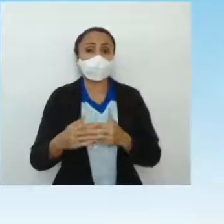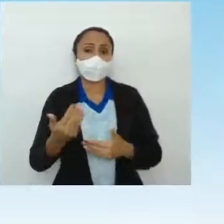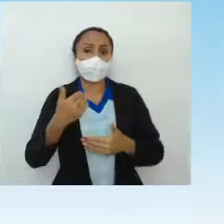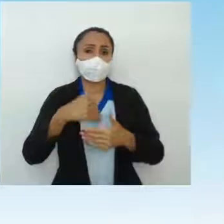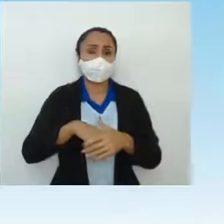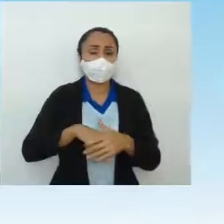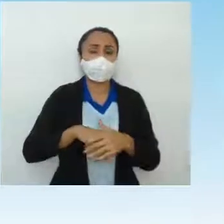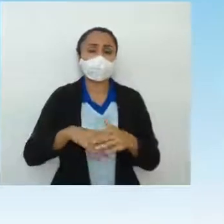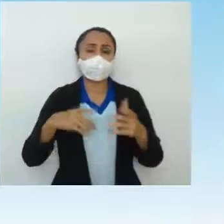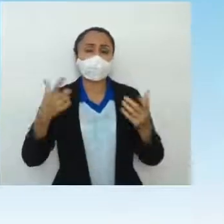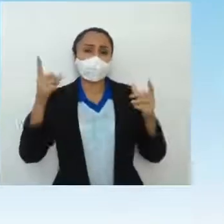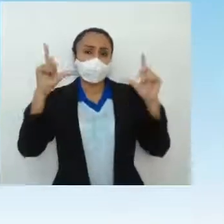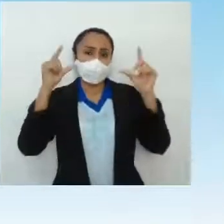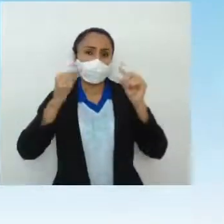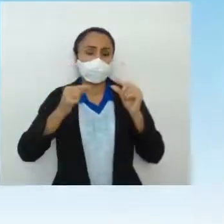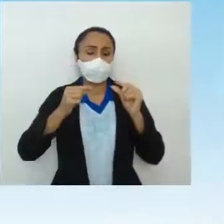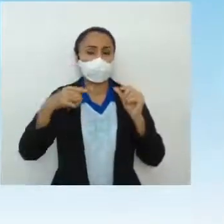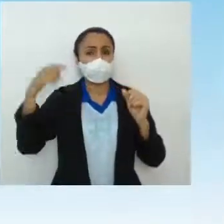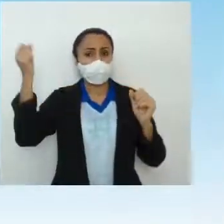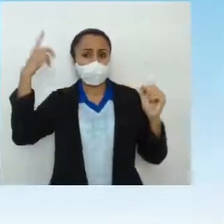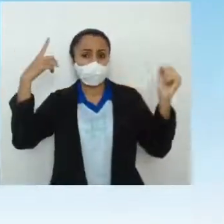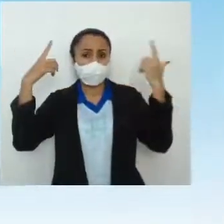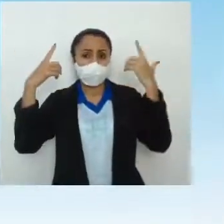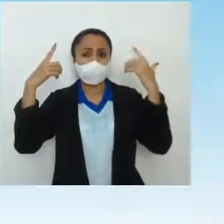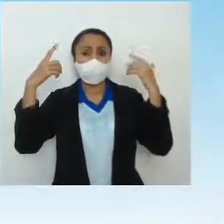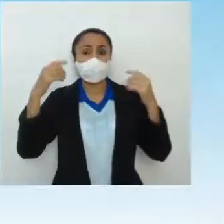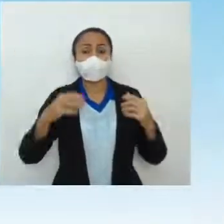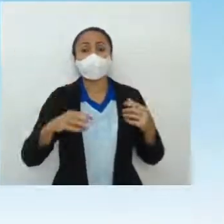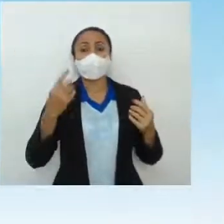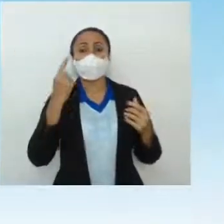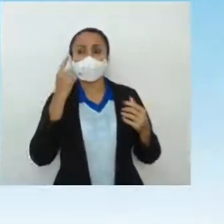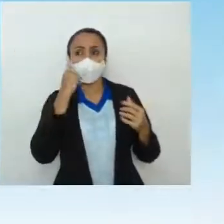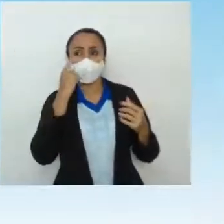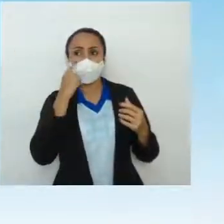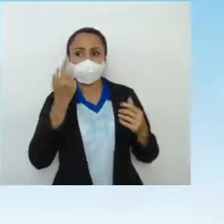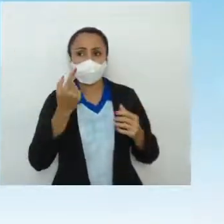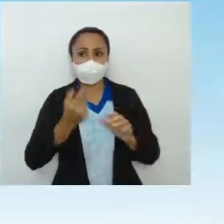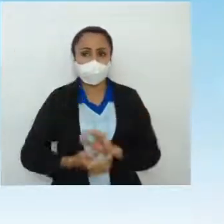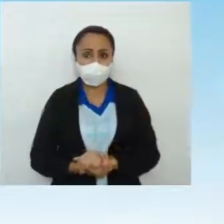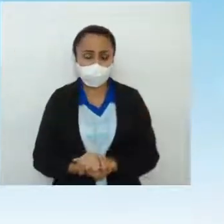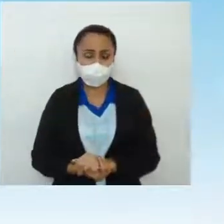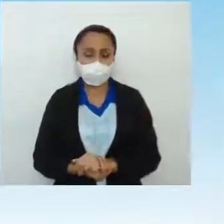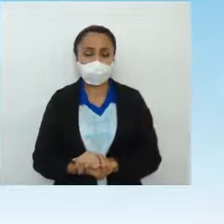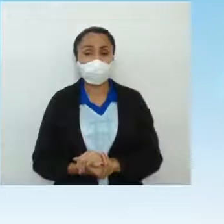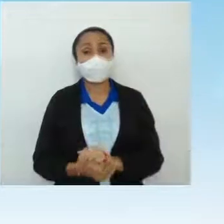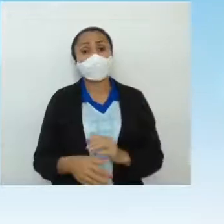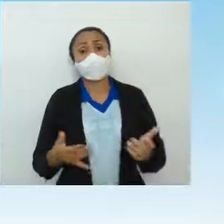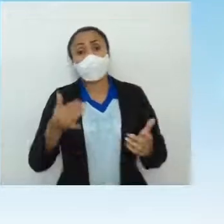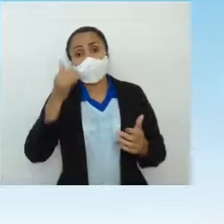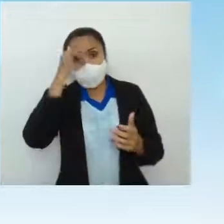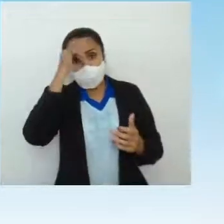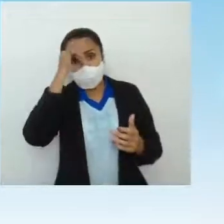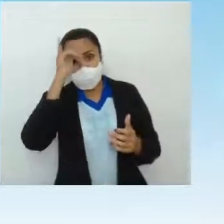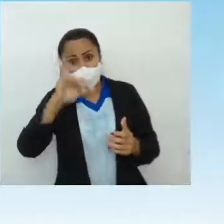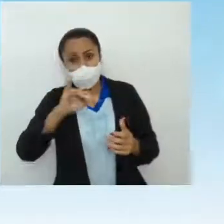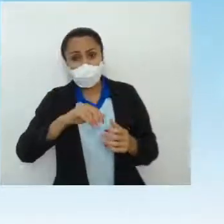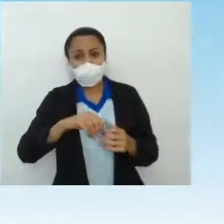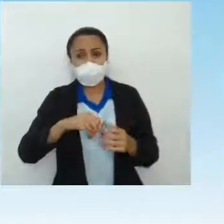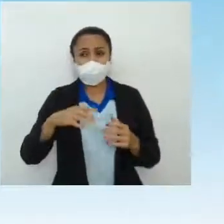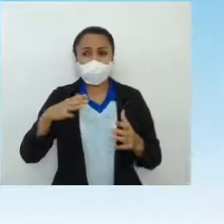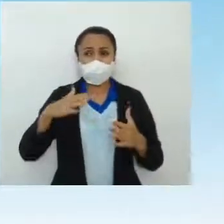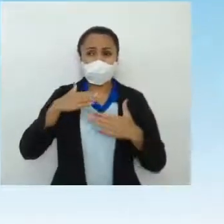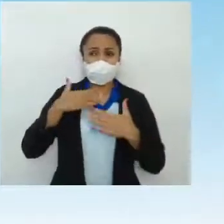quantidade de iluminação no olho. É lógico que, além de evitar o ofuscamento,